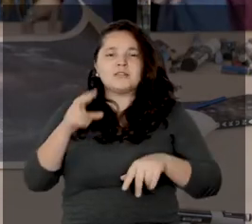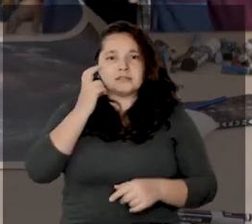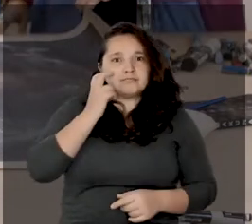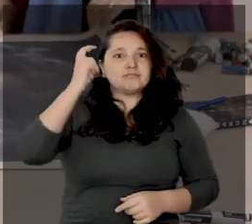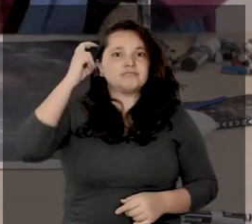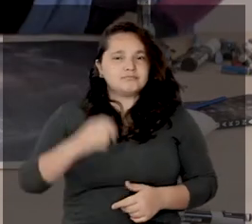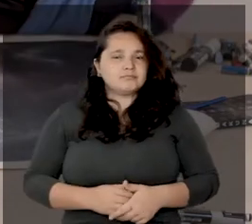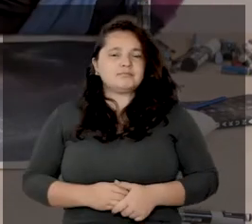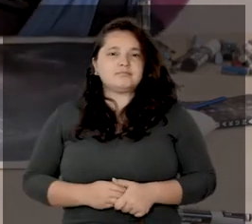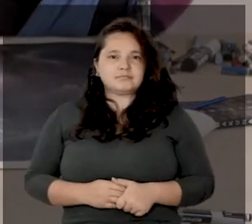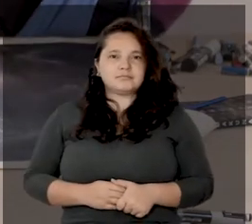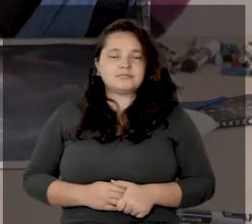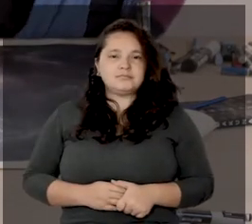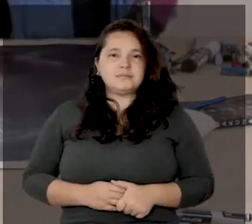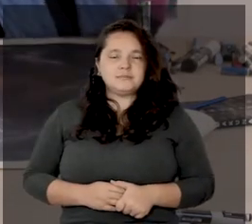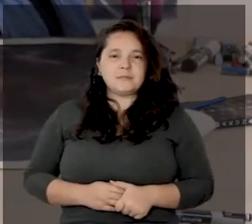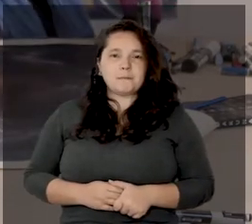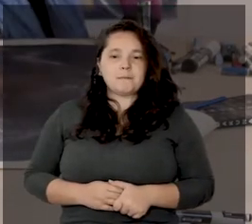saberes. Então,